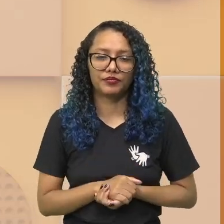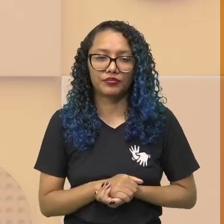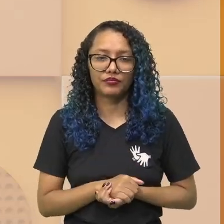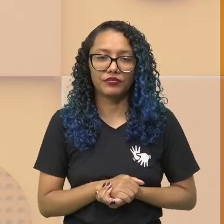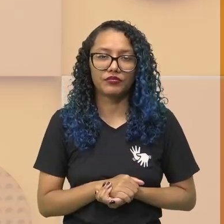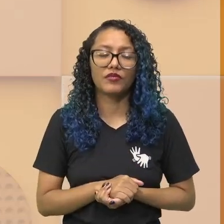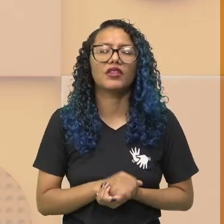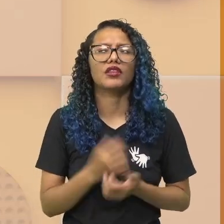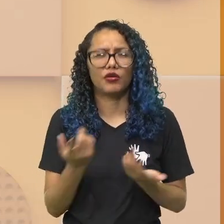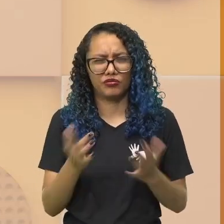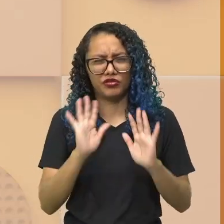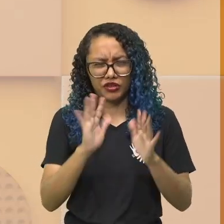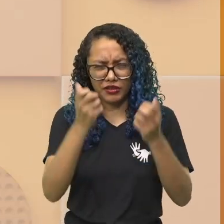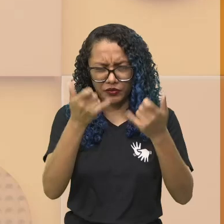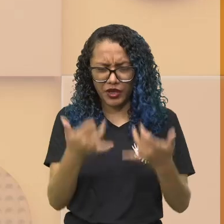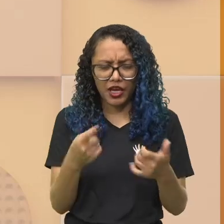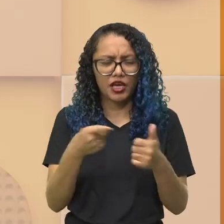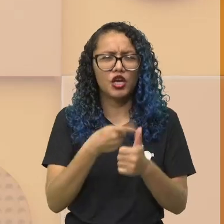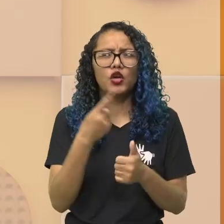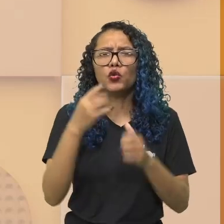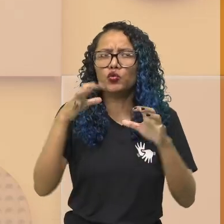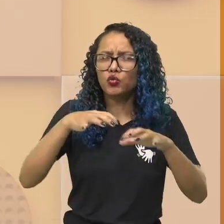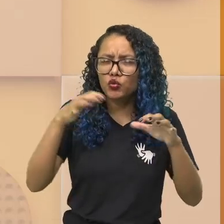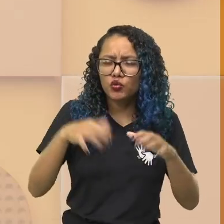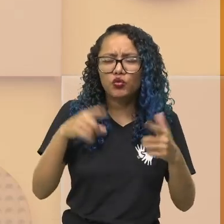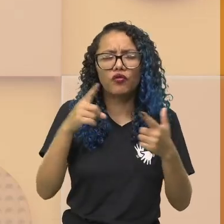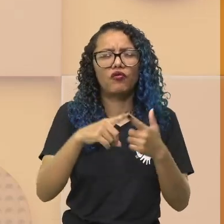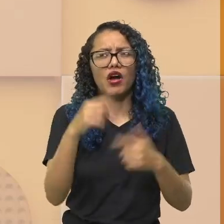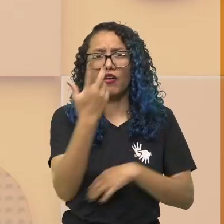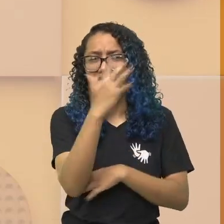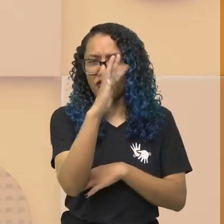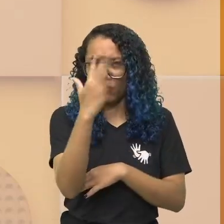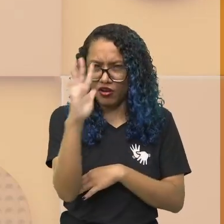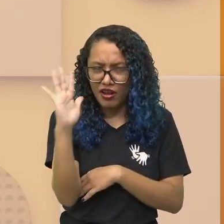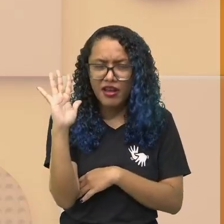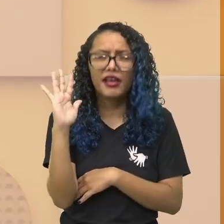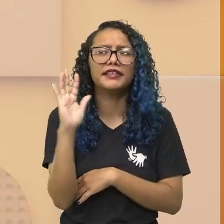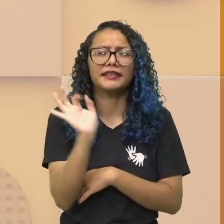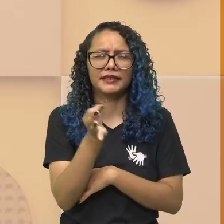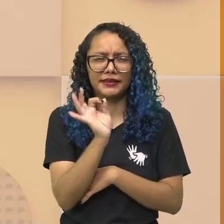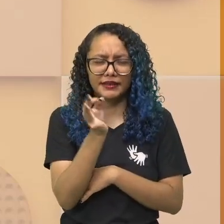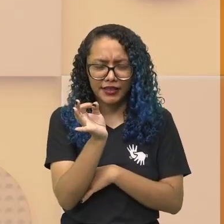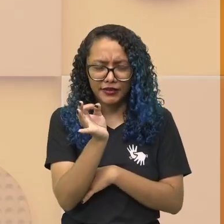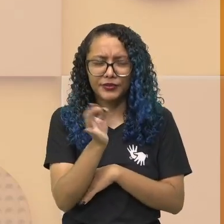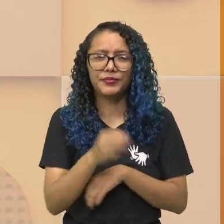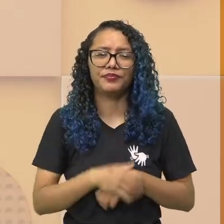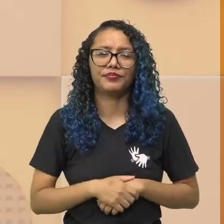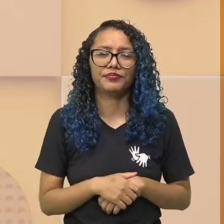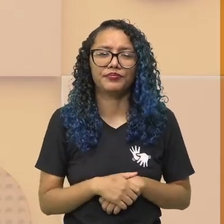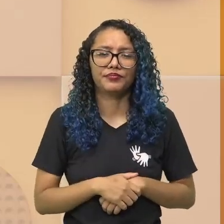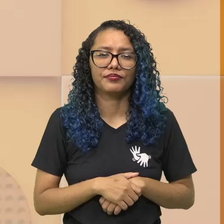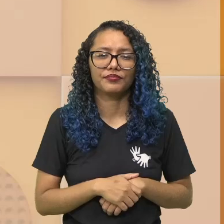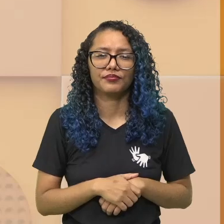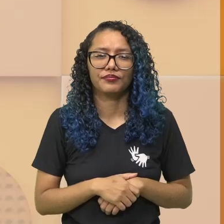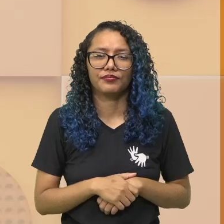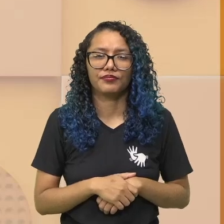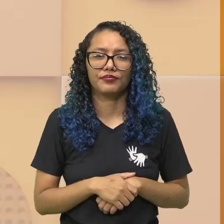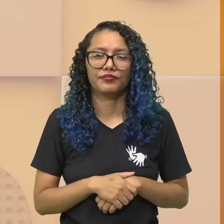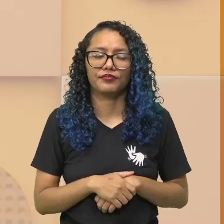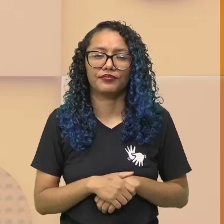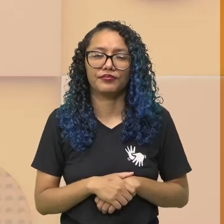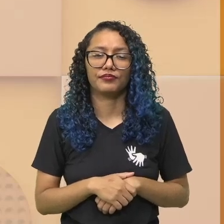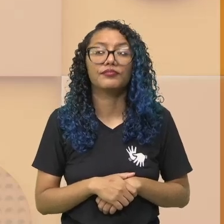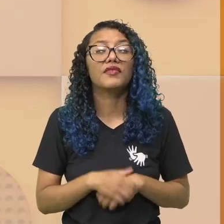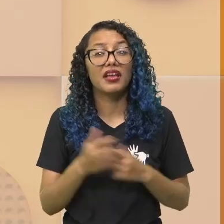a questão das chuvas, já falamos sobre a floresta amazônica, né, que nesse domínio morfoclimático é